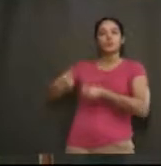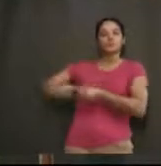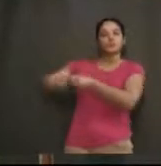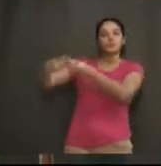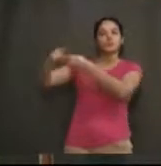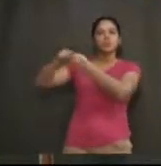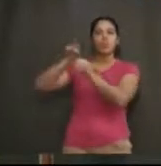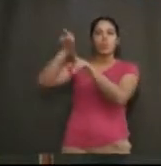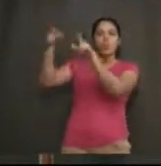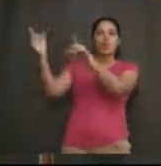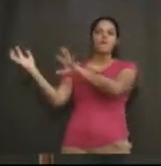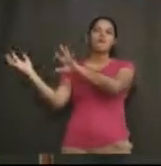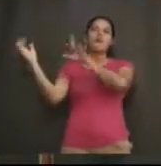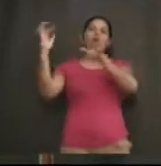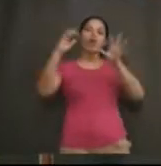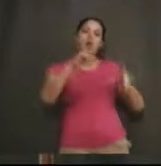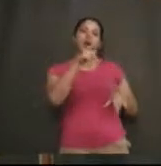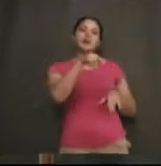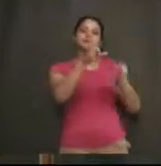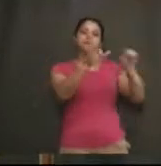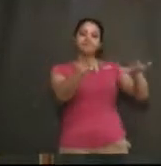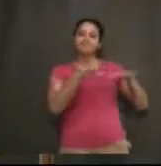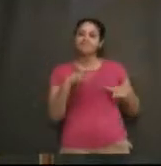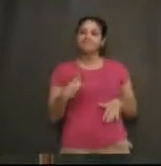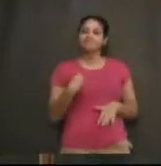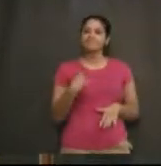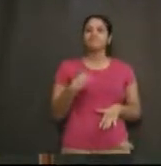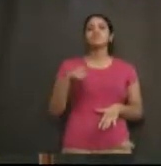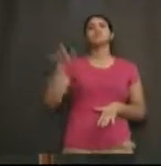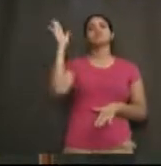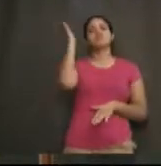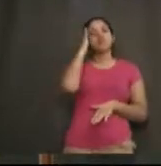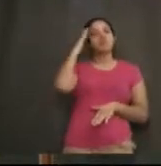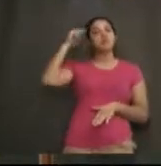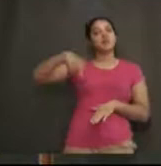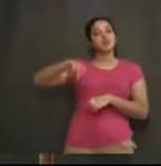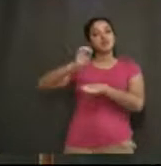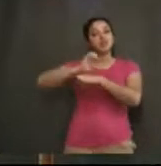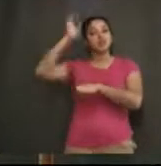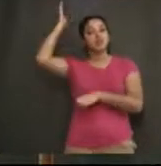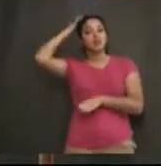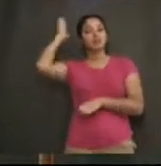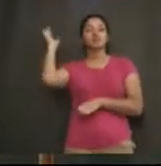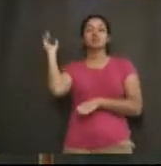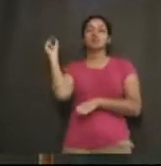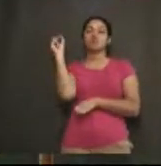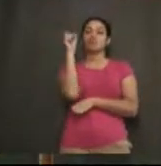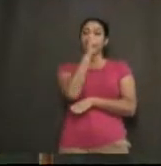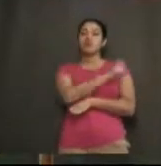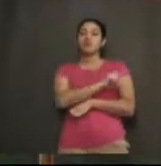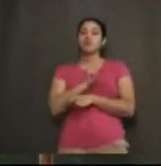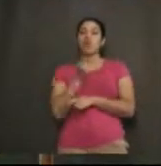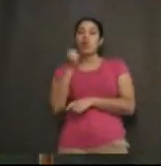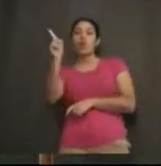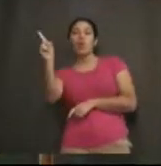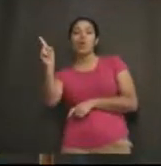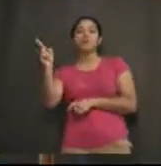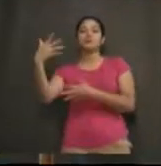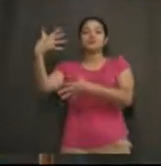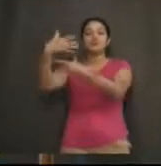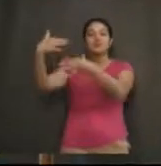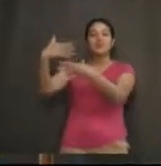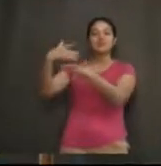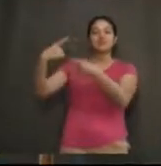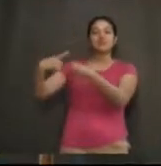estado, pois nós sabemos a real situação do nosso estado e quão é difícil se deslocar da sua cidade, do seu